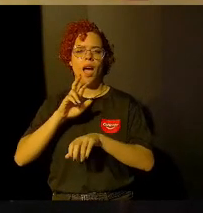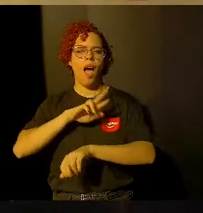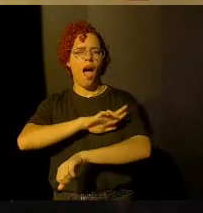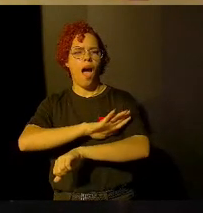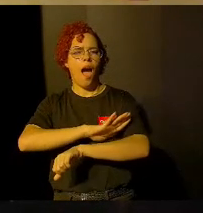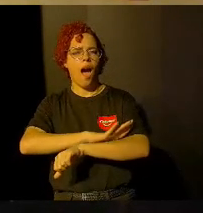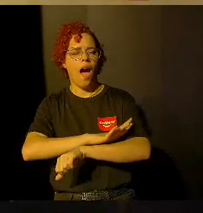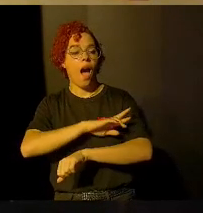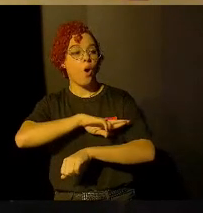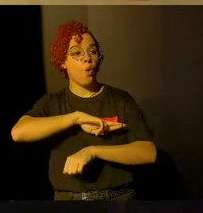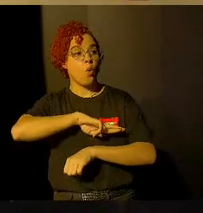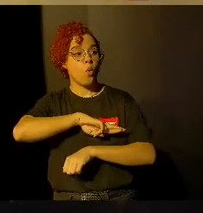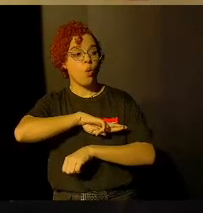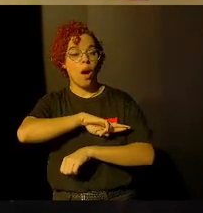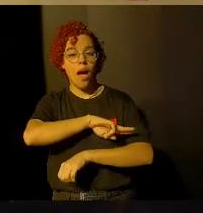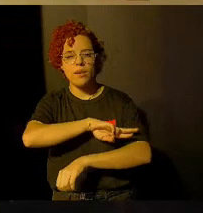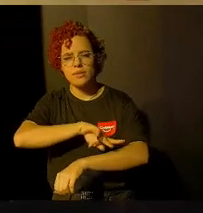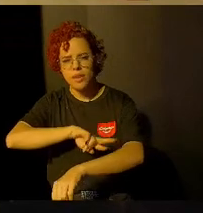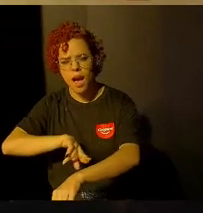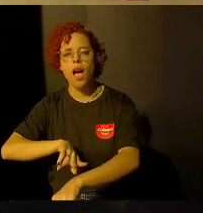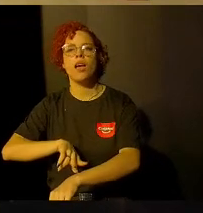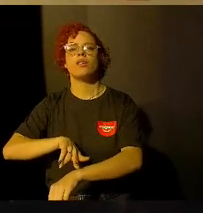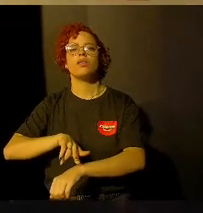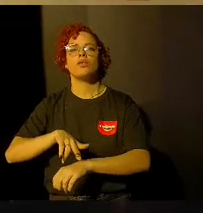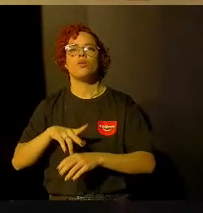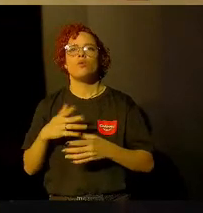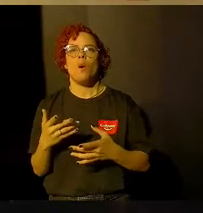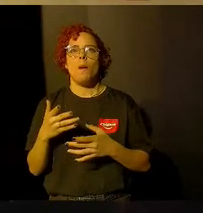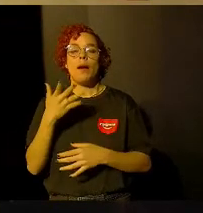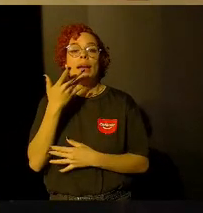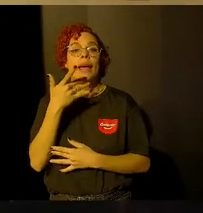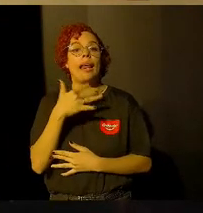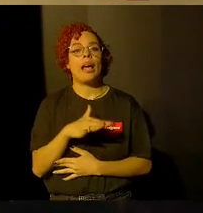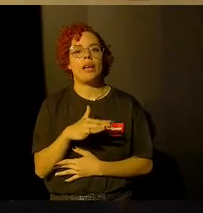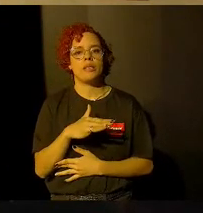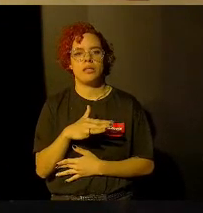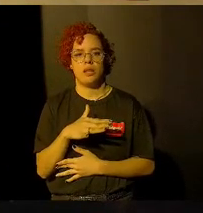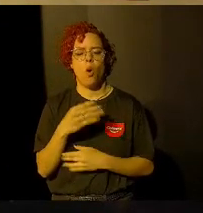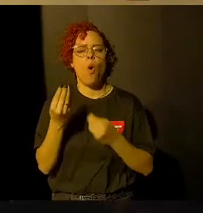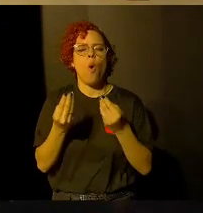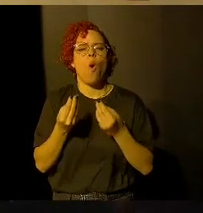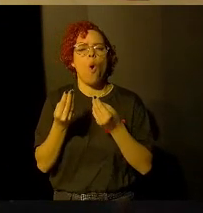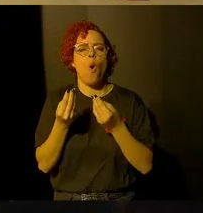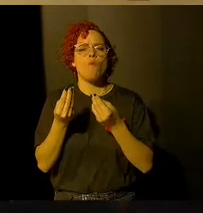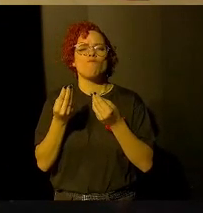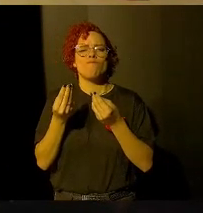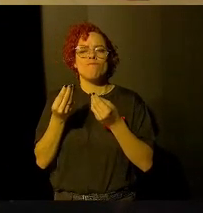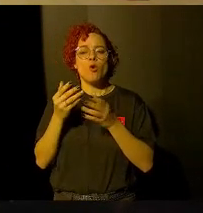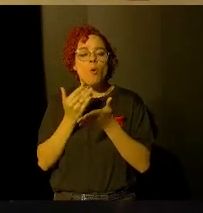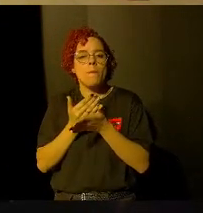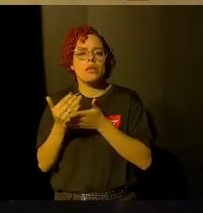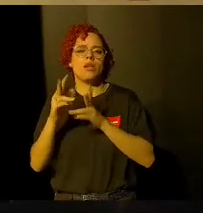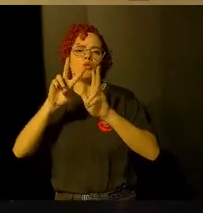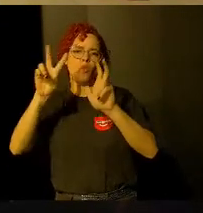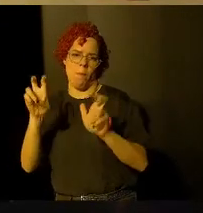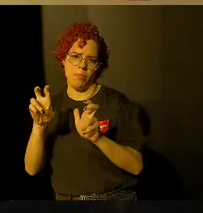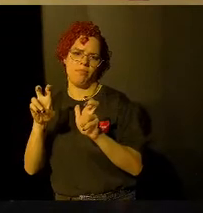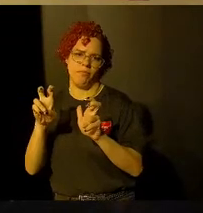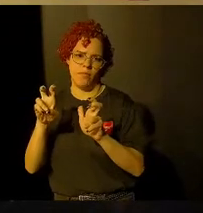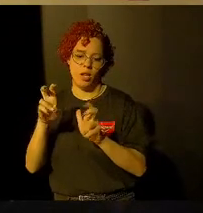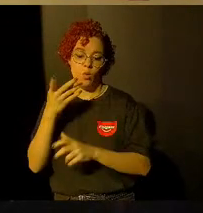com crianças porque são educadores E aí querem saber como começar a tocar nesse assunto com os alunos